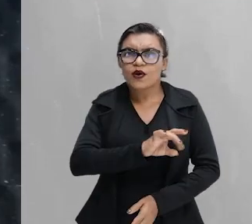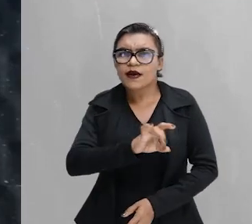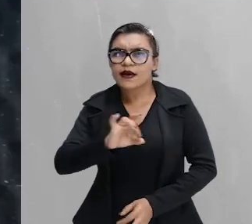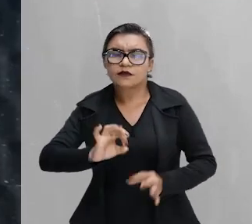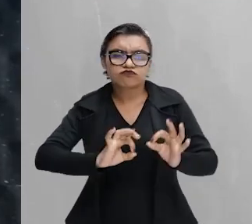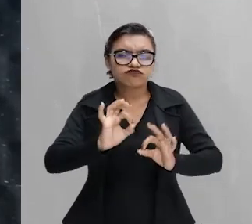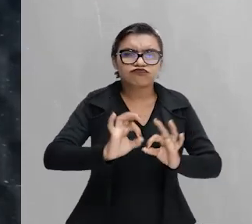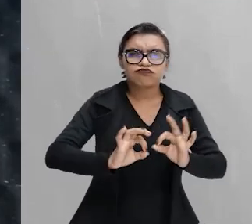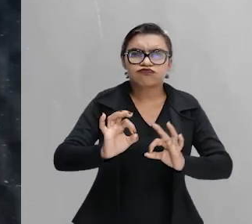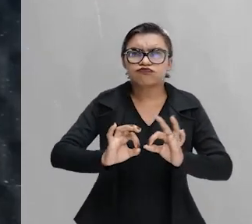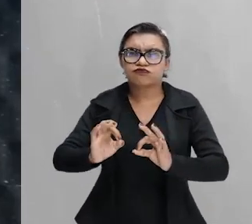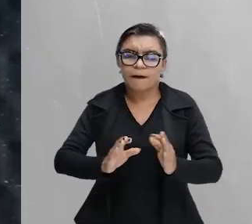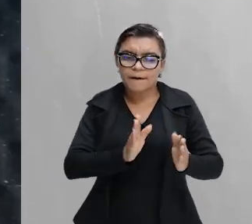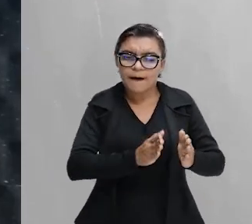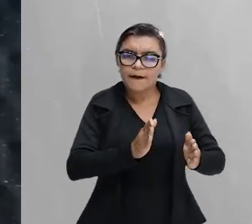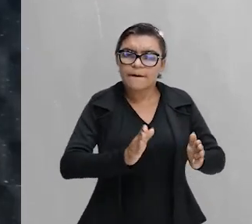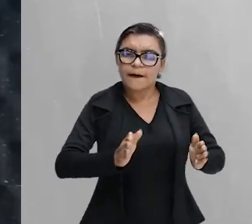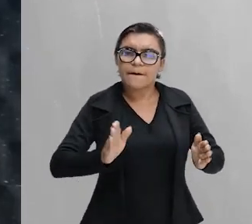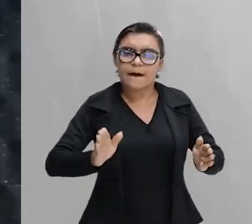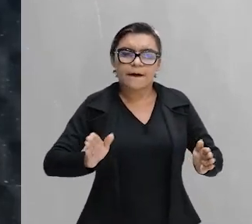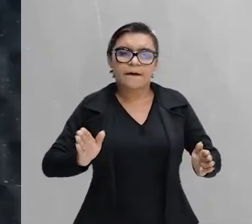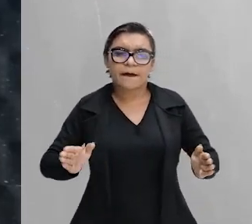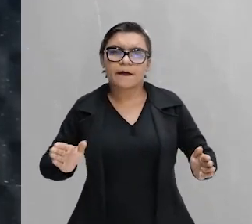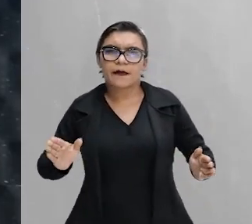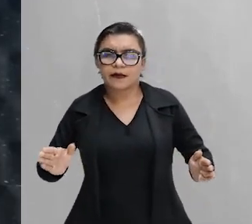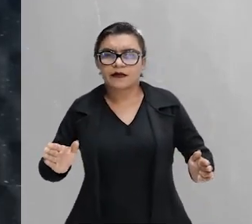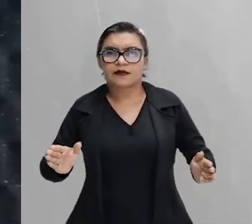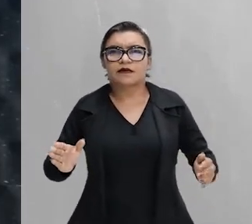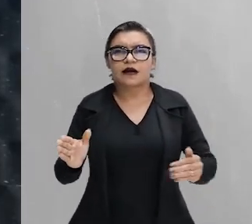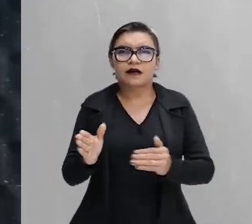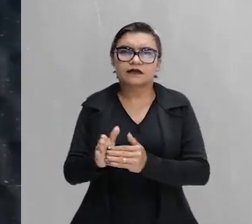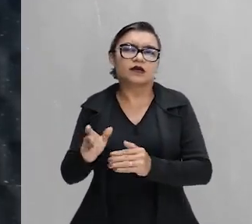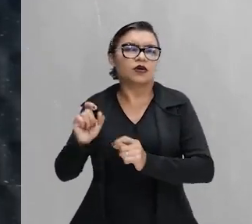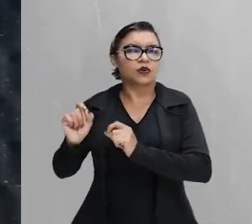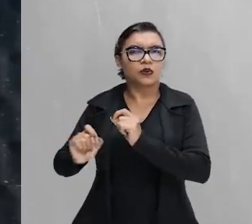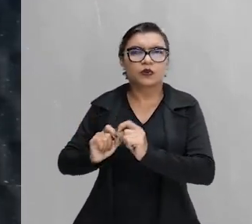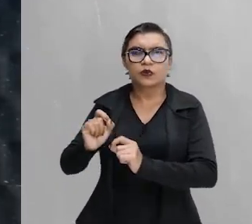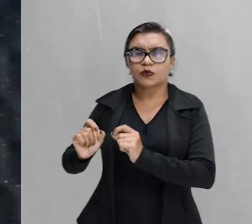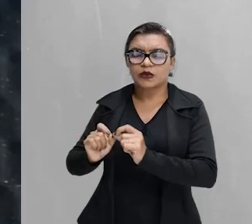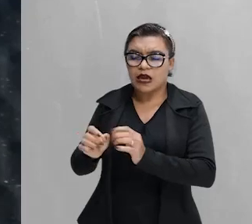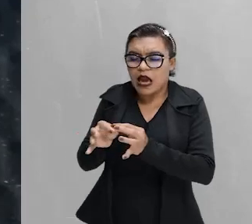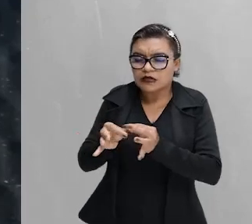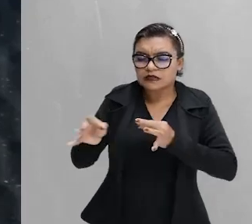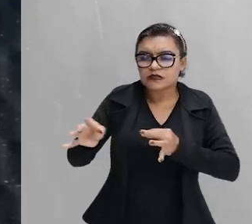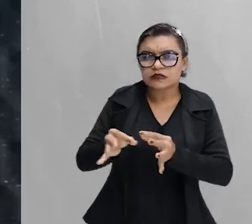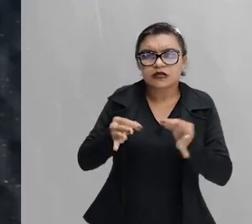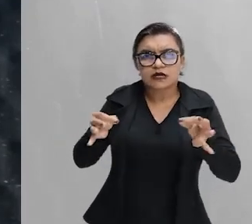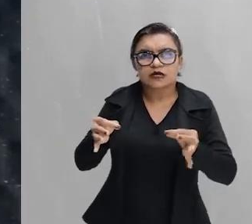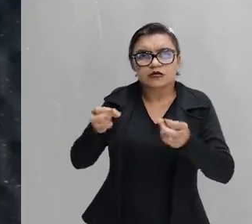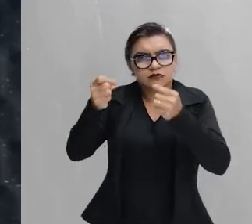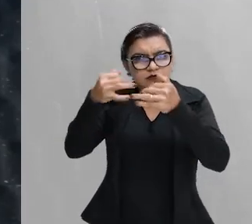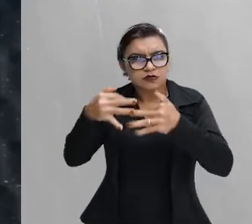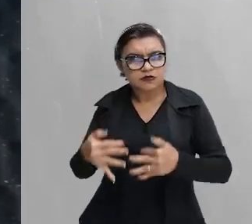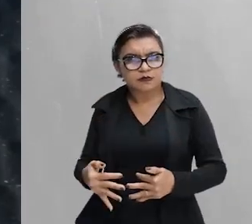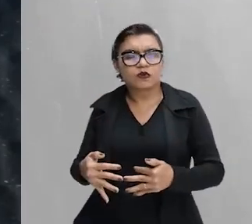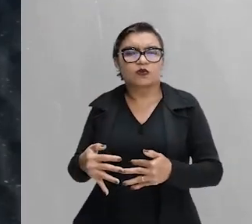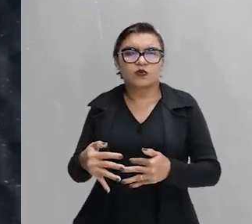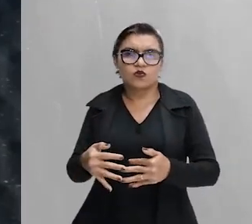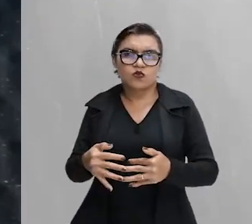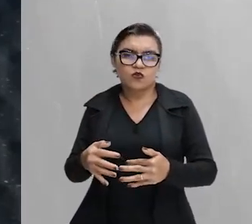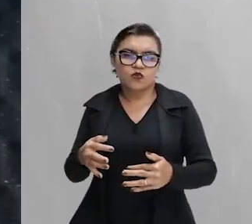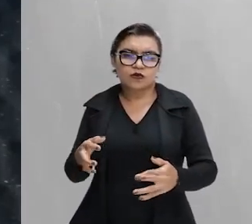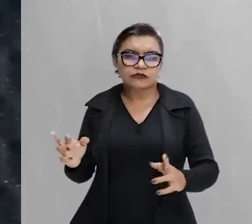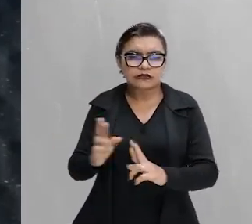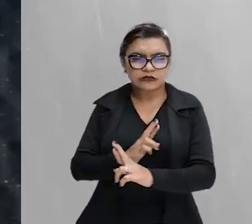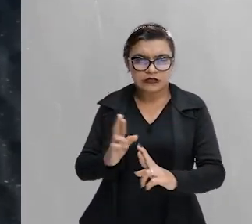ordem, cada um em sua órbita, não é? Checando ali a questão das distâncias que tem, na distância relativa que tem